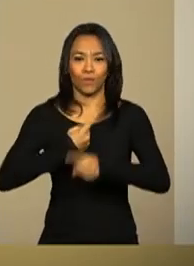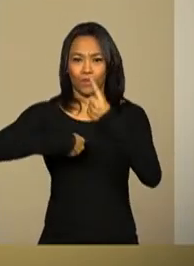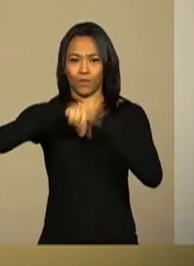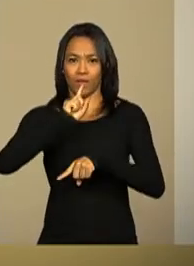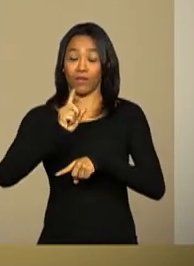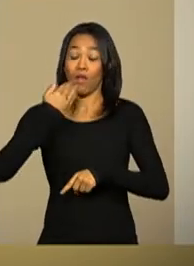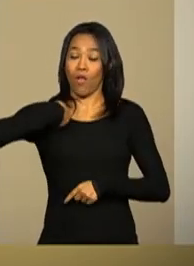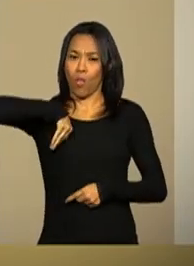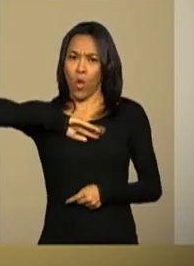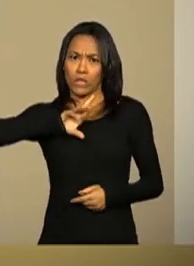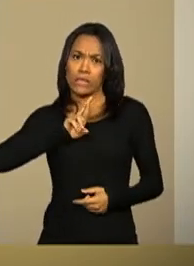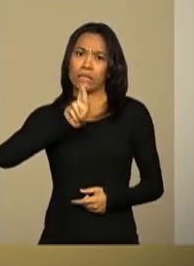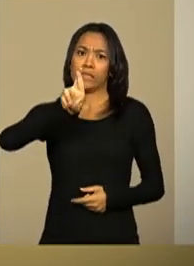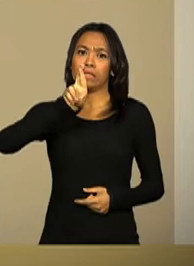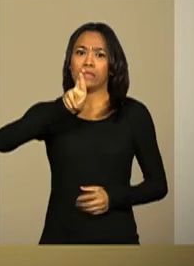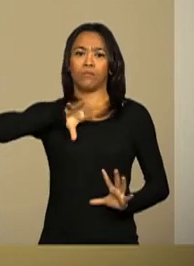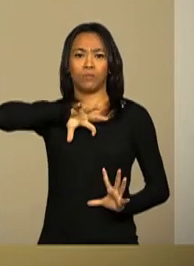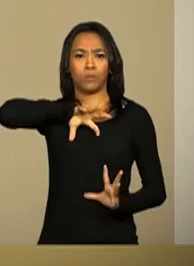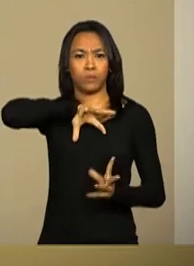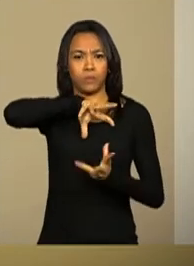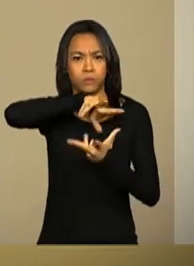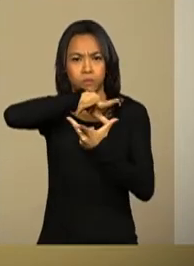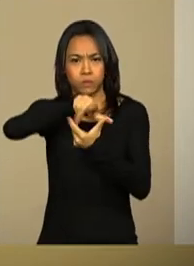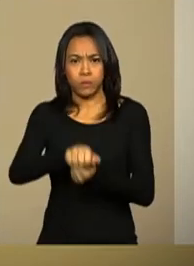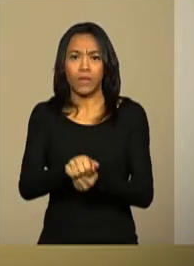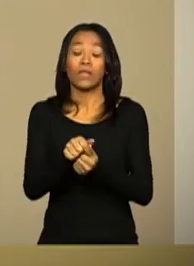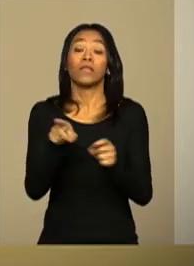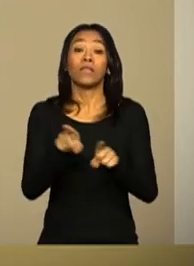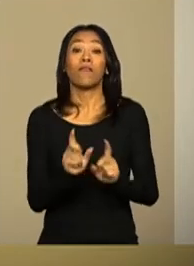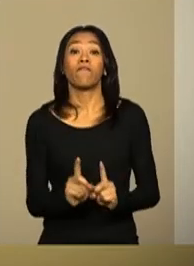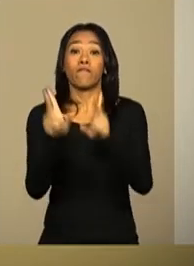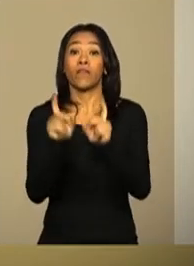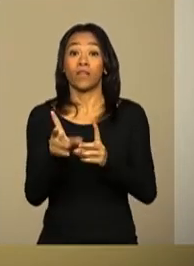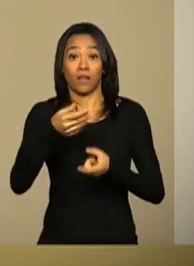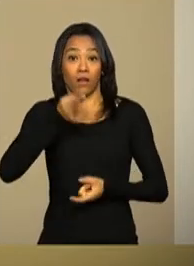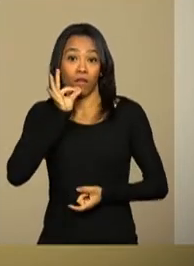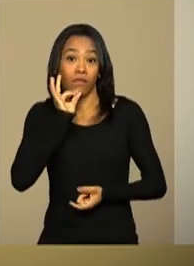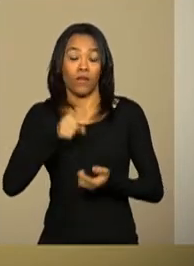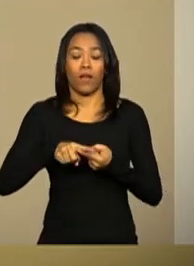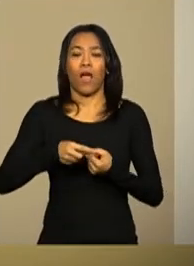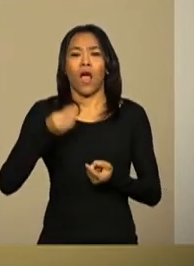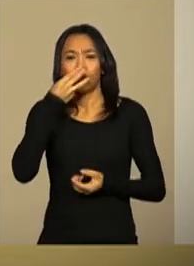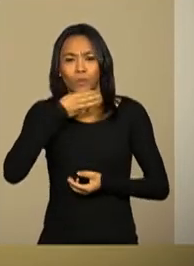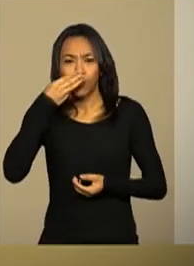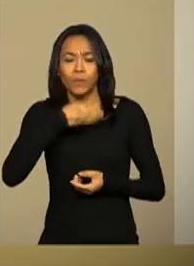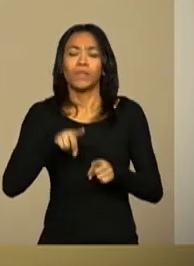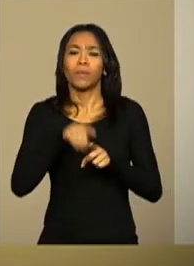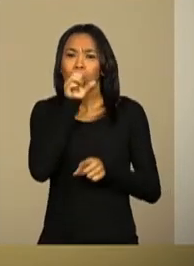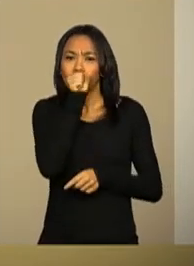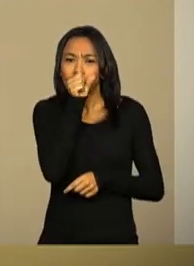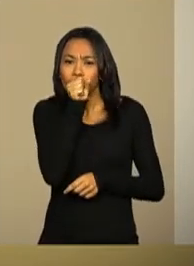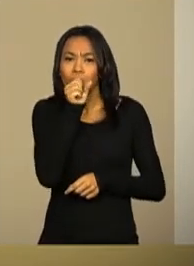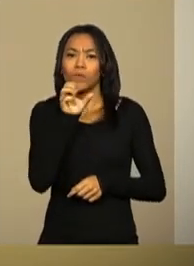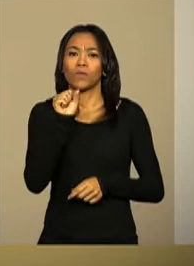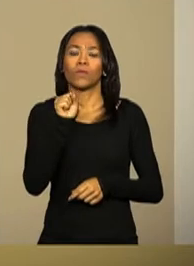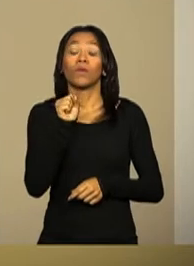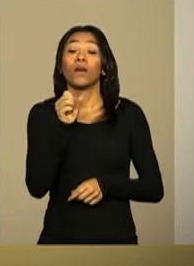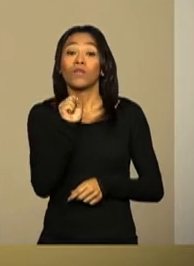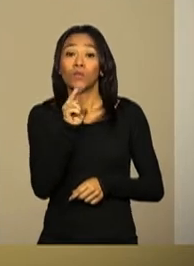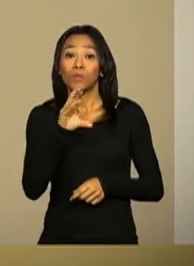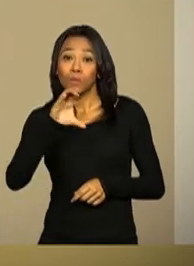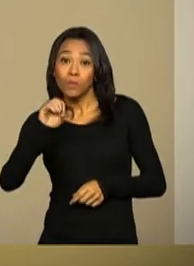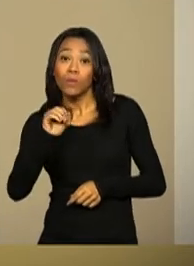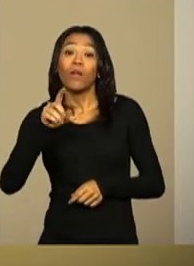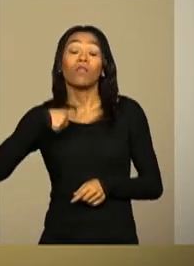somos líderes mundiais na produção e exportação de café o e suco de laranja somos também